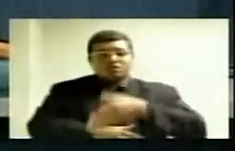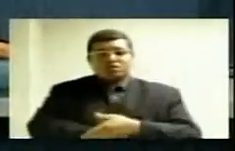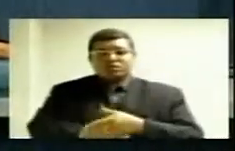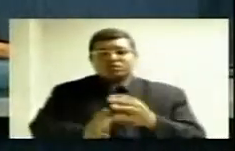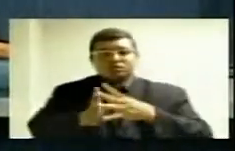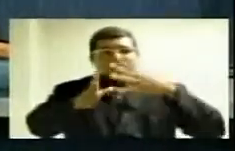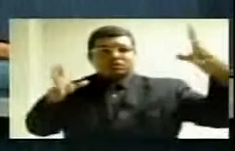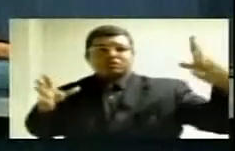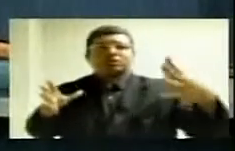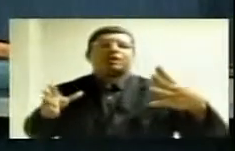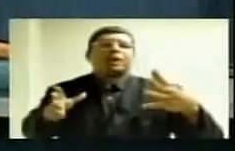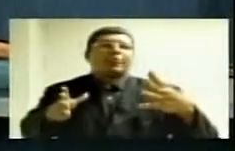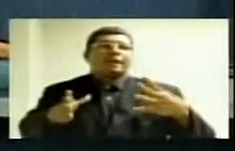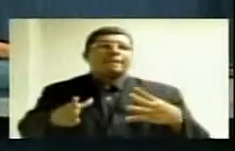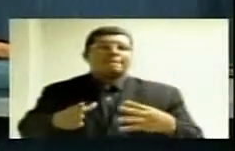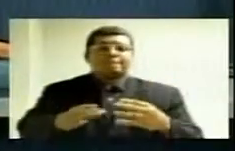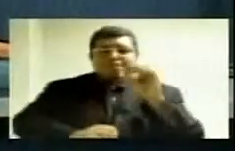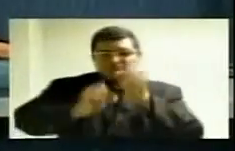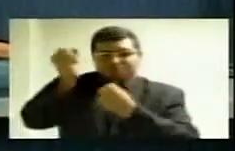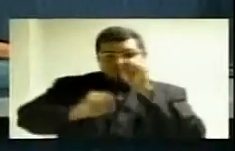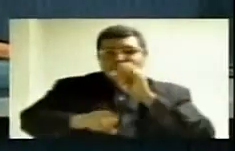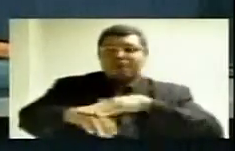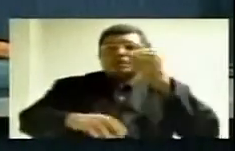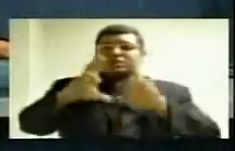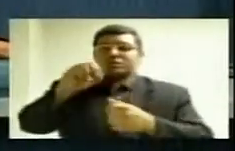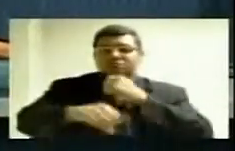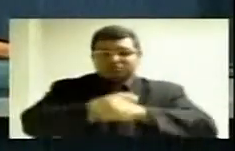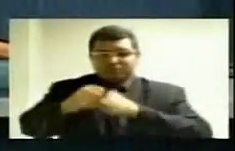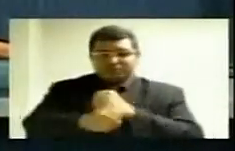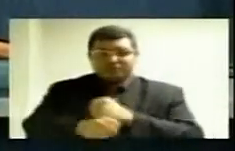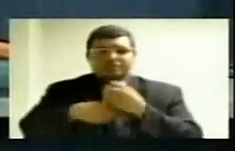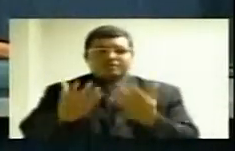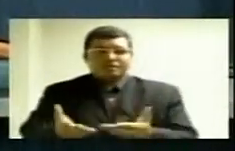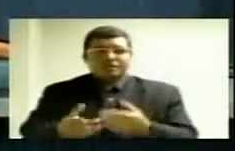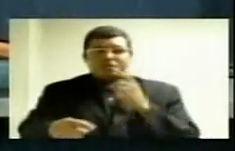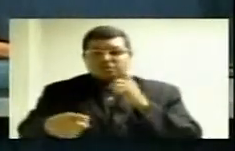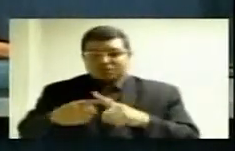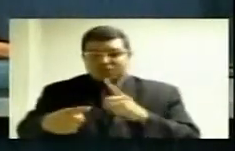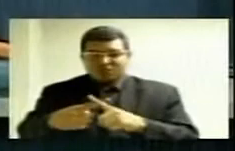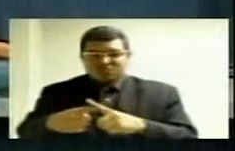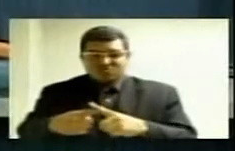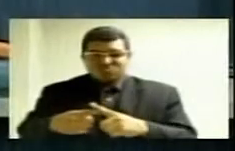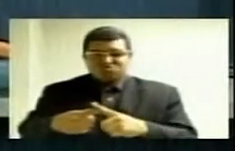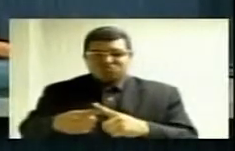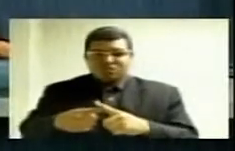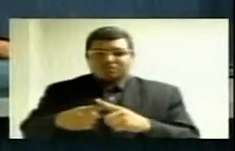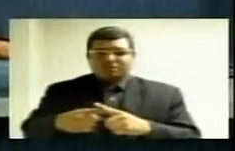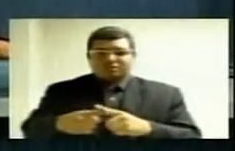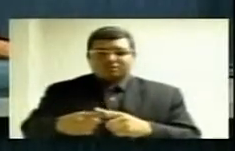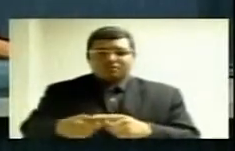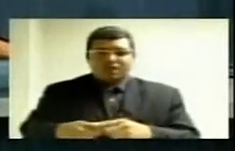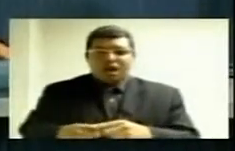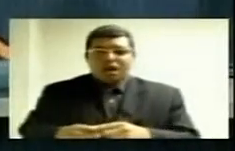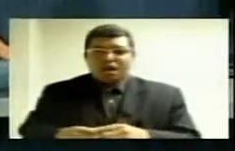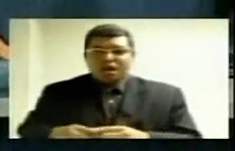da prorrogação da Zona Franca de Manaus por mais 50 anos. Portanto, o oportunismo